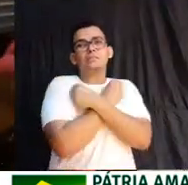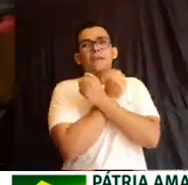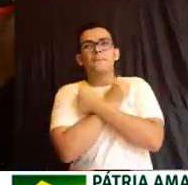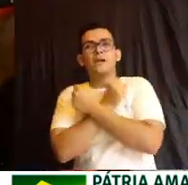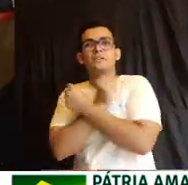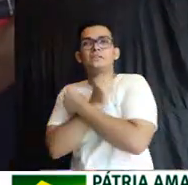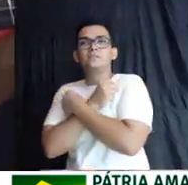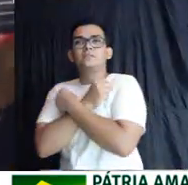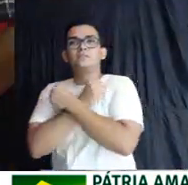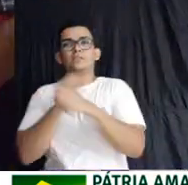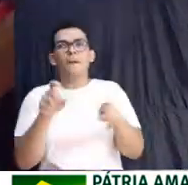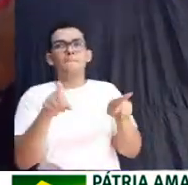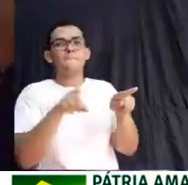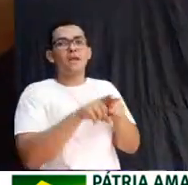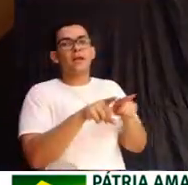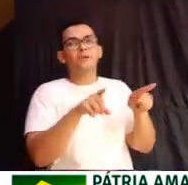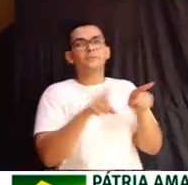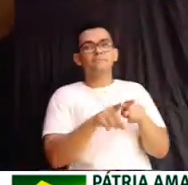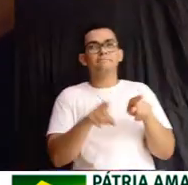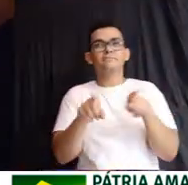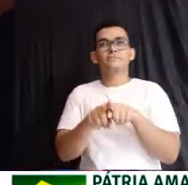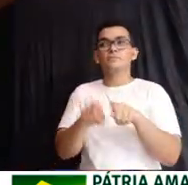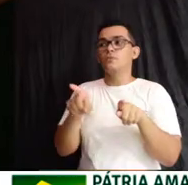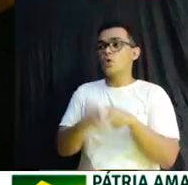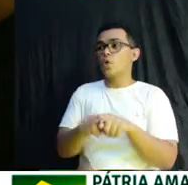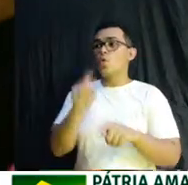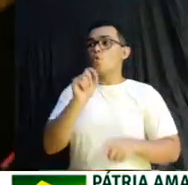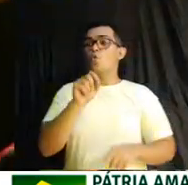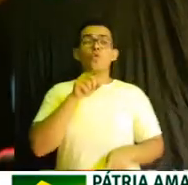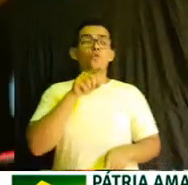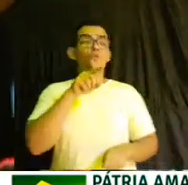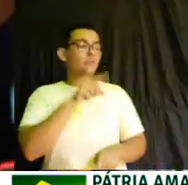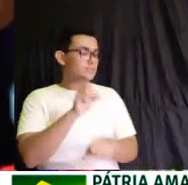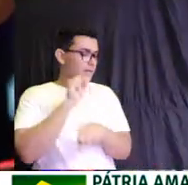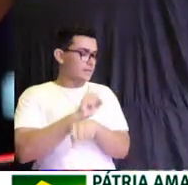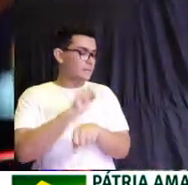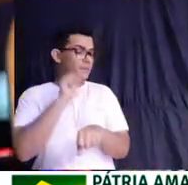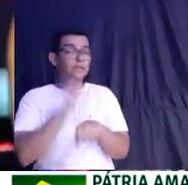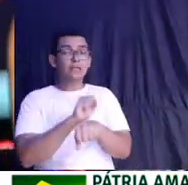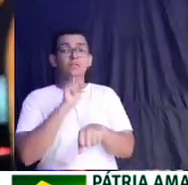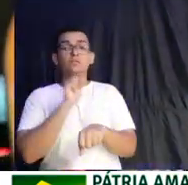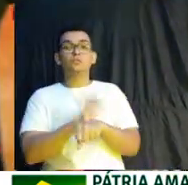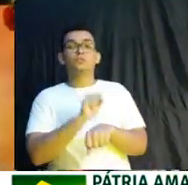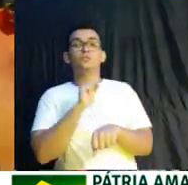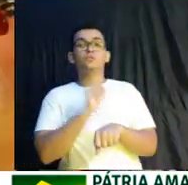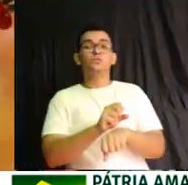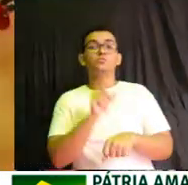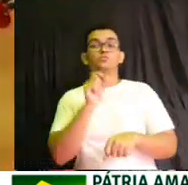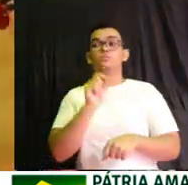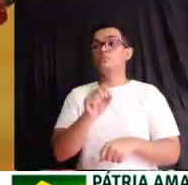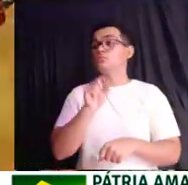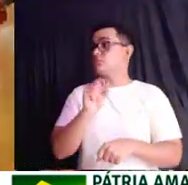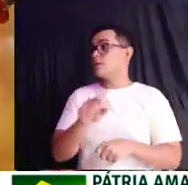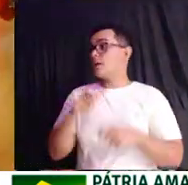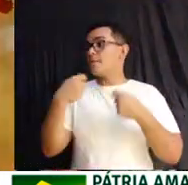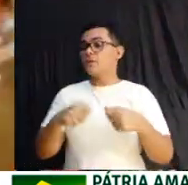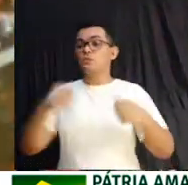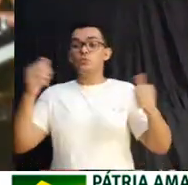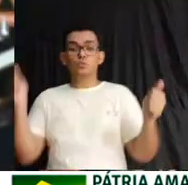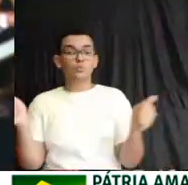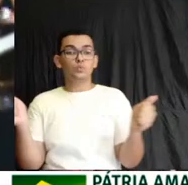gente se amando. O que é que cê tá esperando? Um dia sem você parece